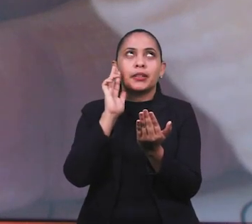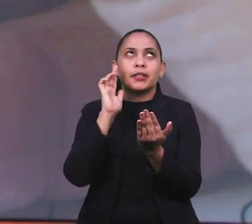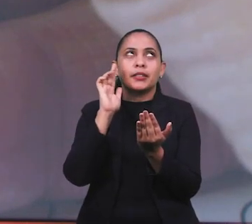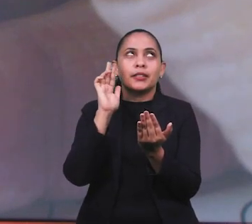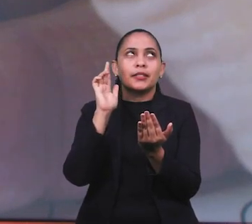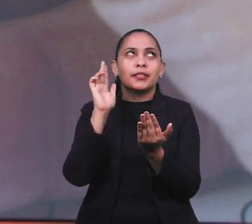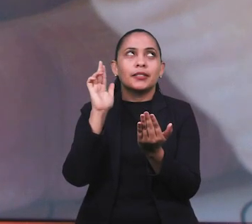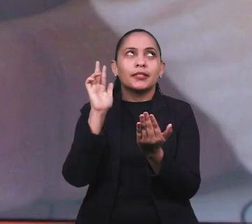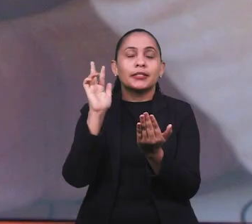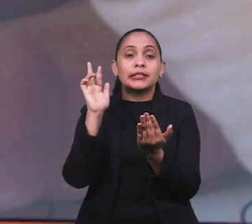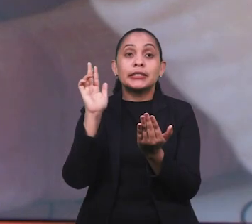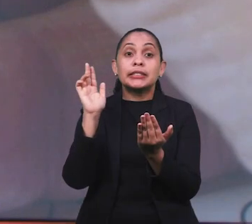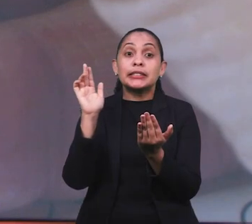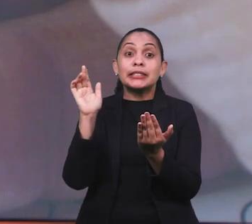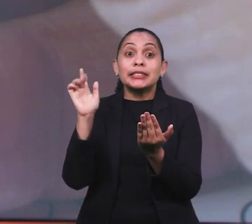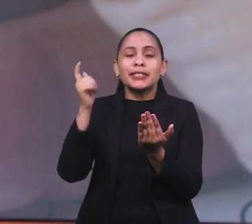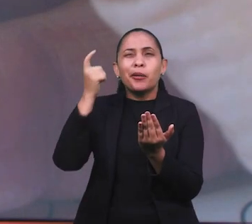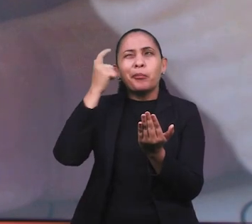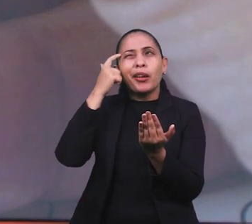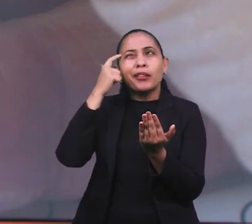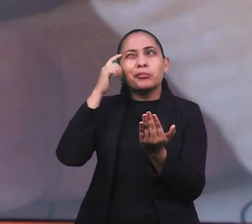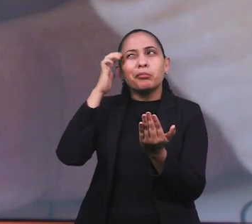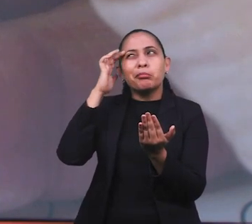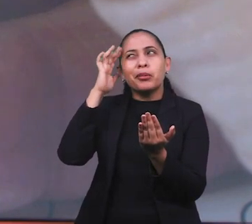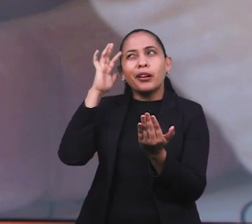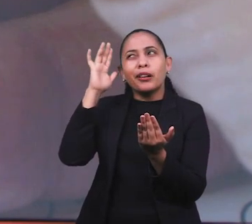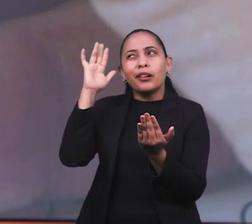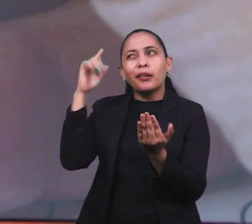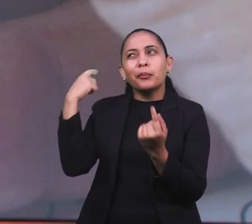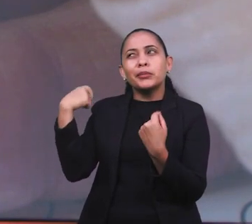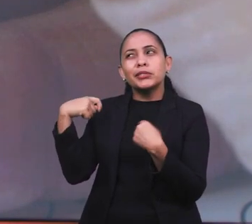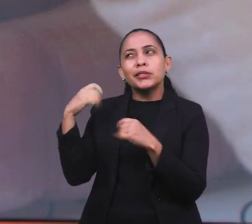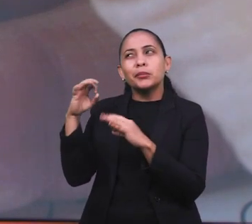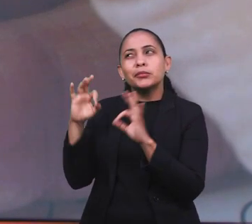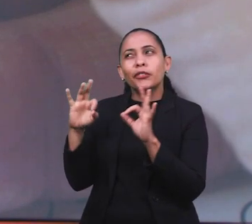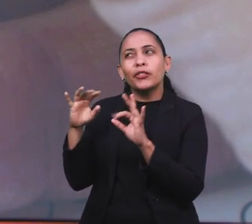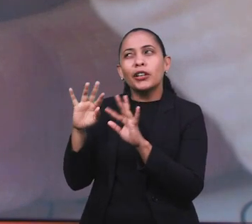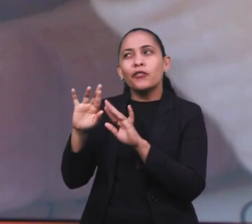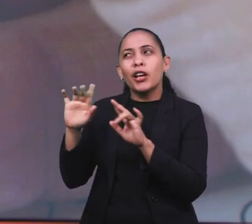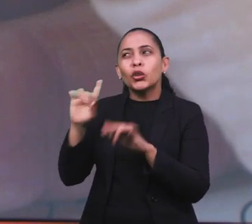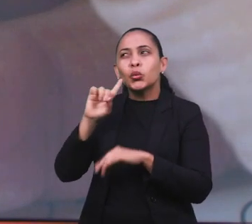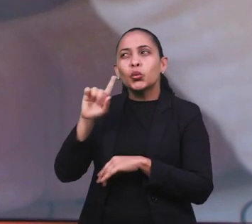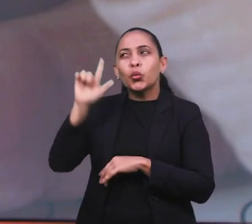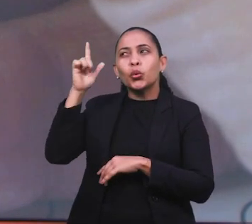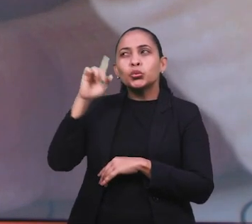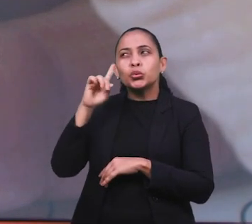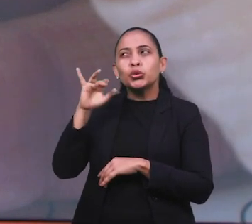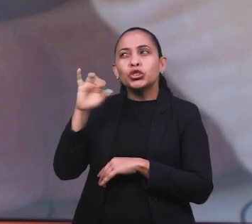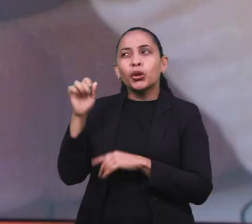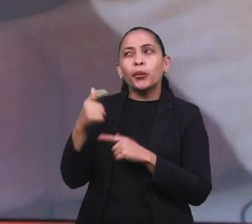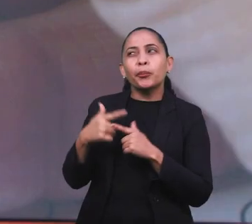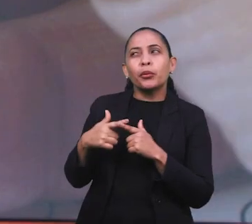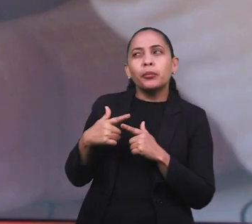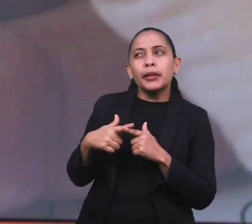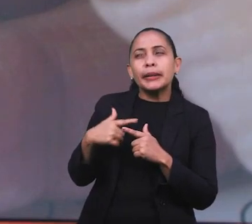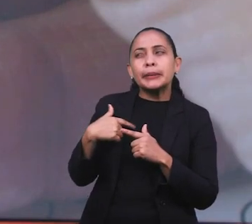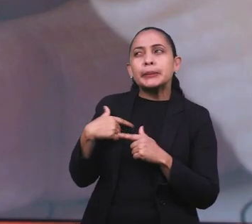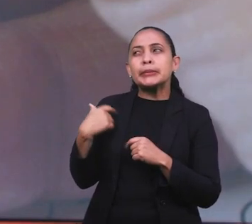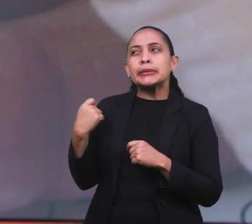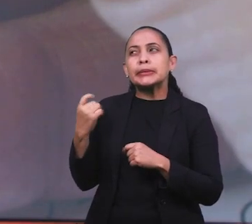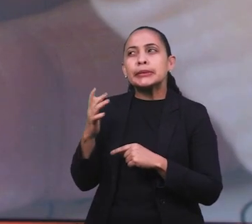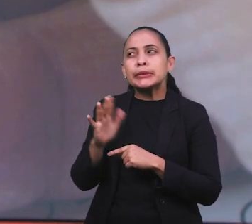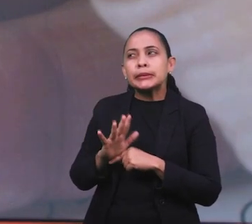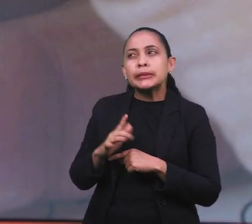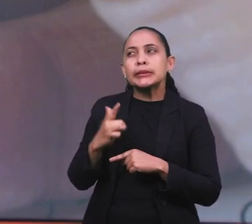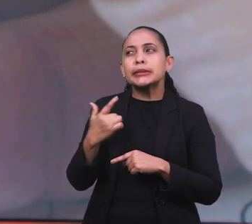outra coisa, já está com a mentalidade na atividade que vai ter que fazer no outro dia, no problema que tem que